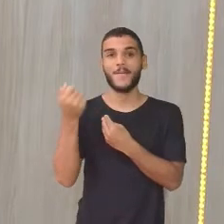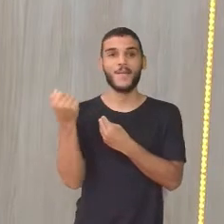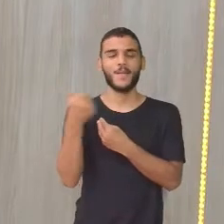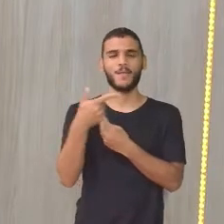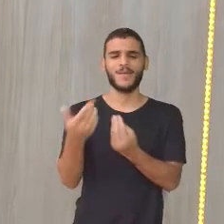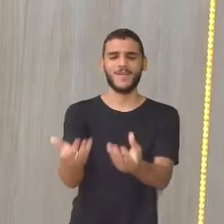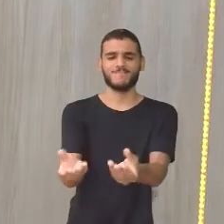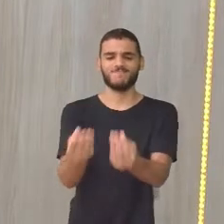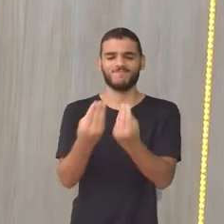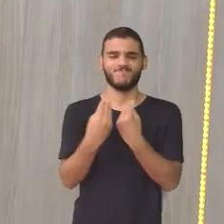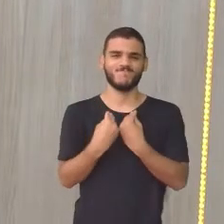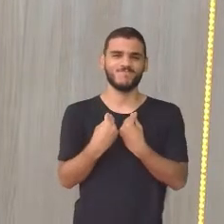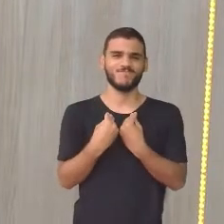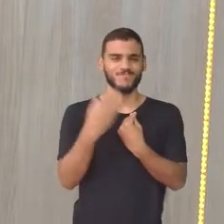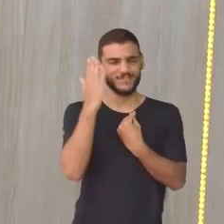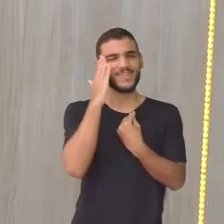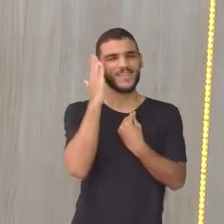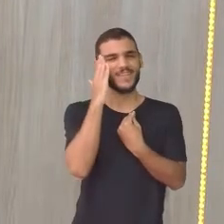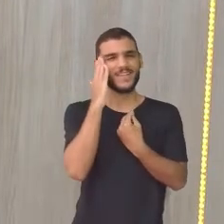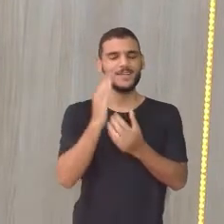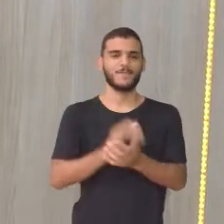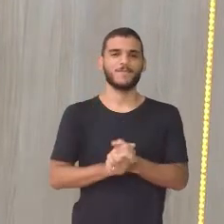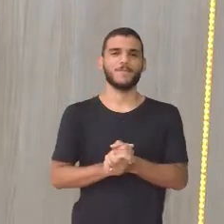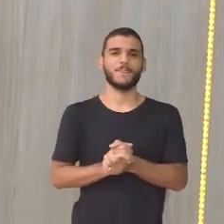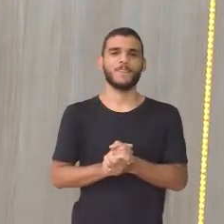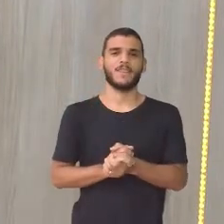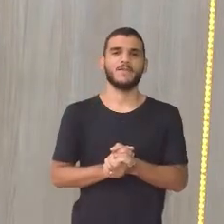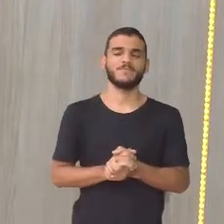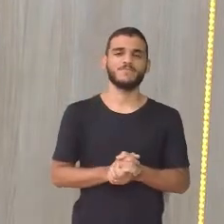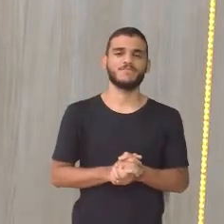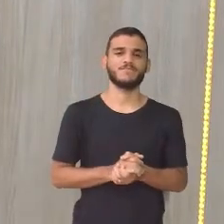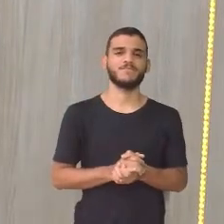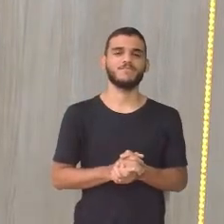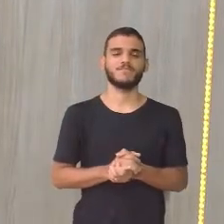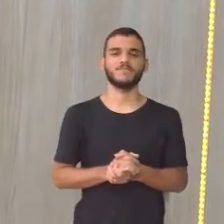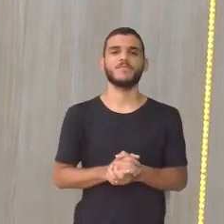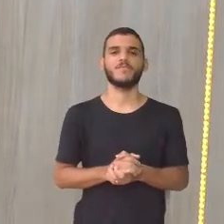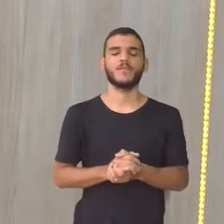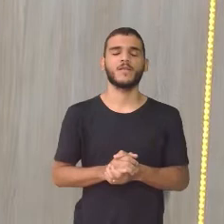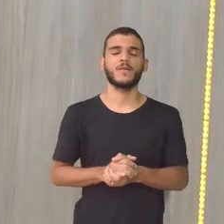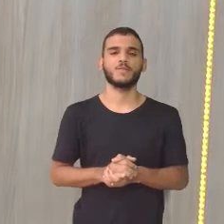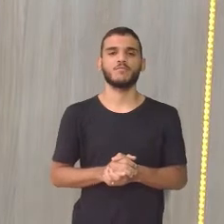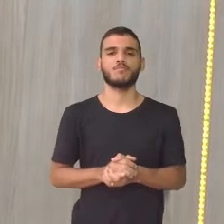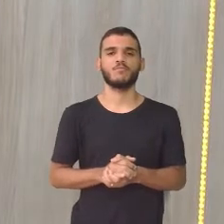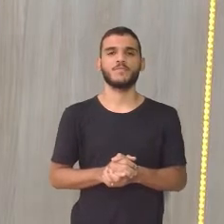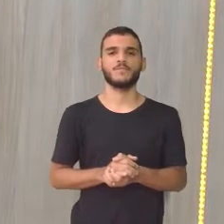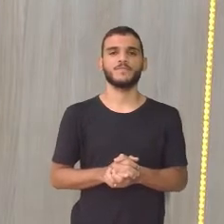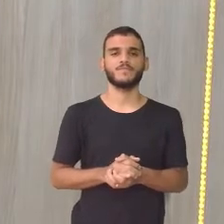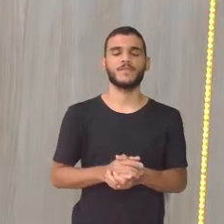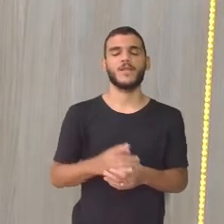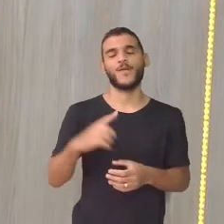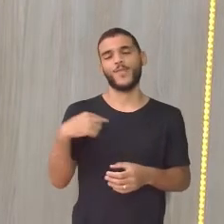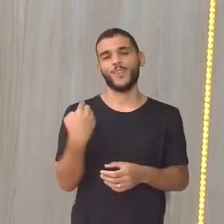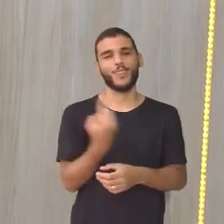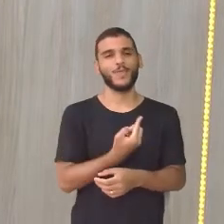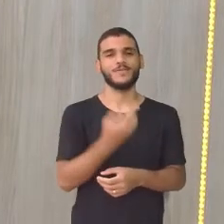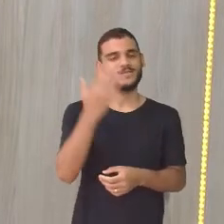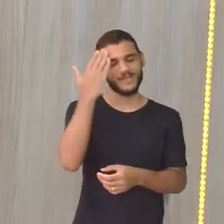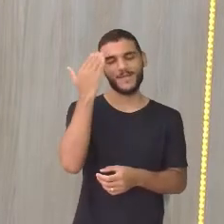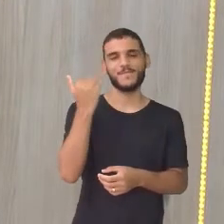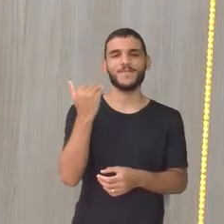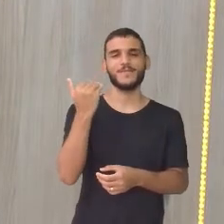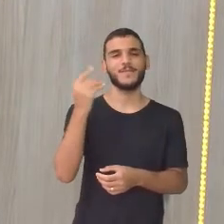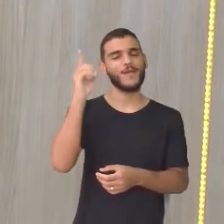isso. E é os mistérios assim que acontecem no dia a dia, não é? Da nossa existência. E